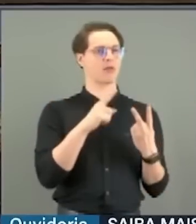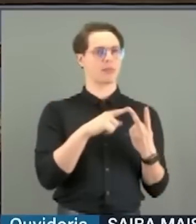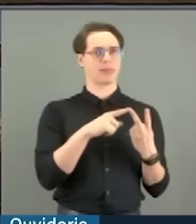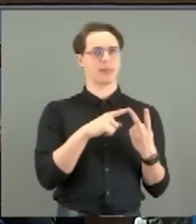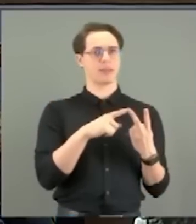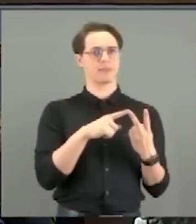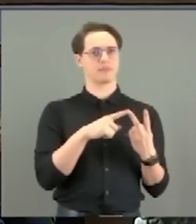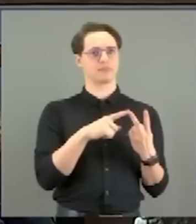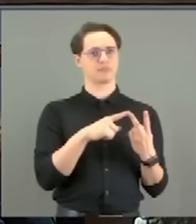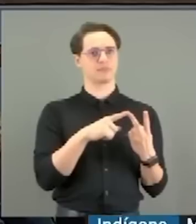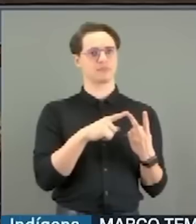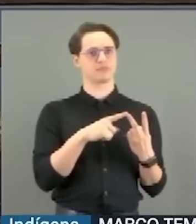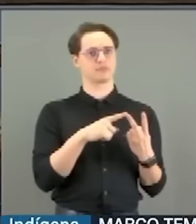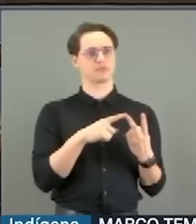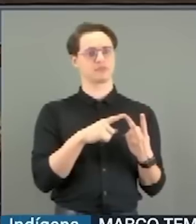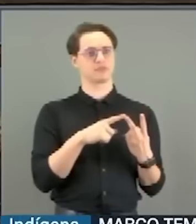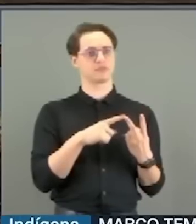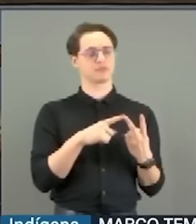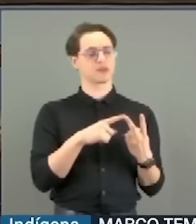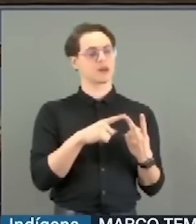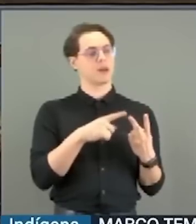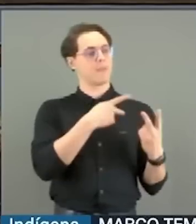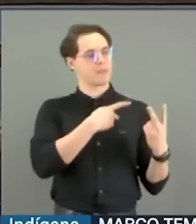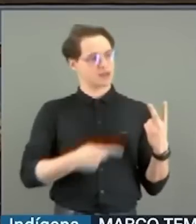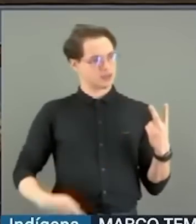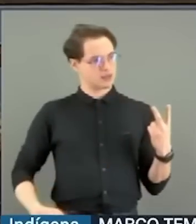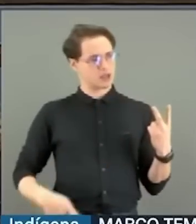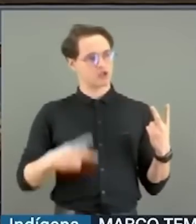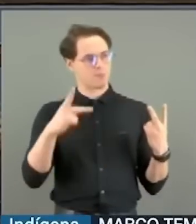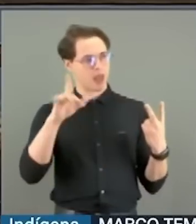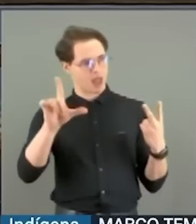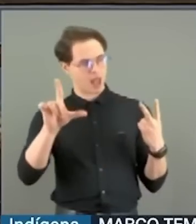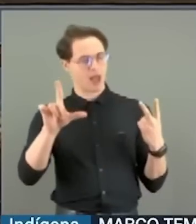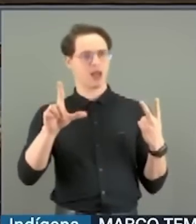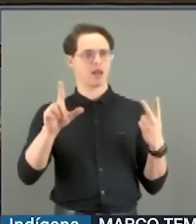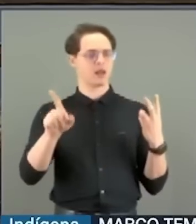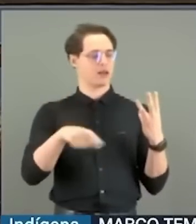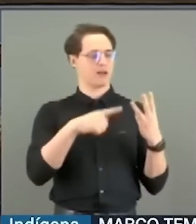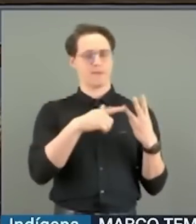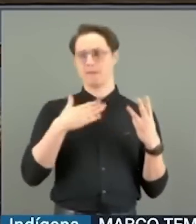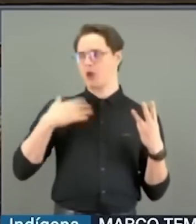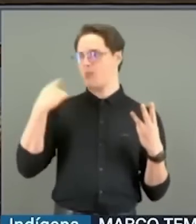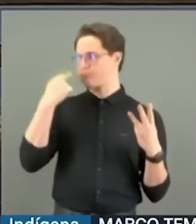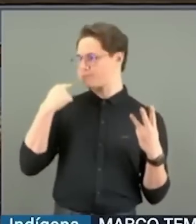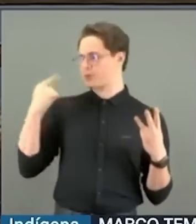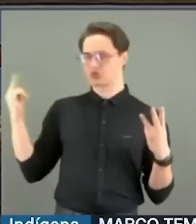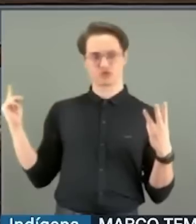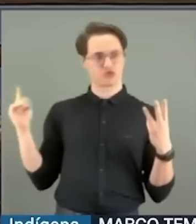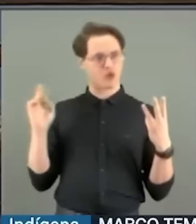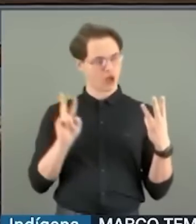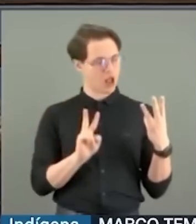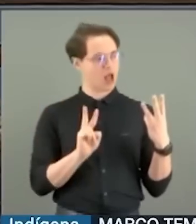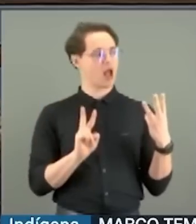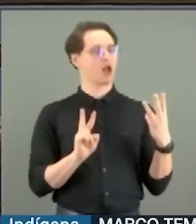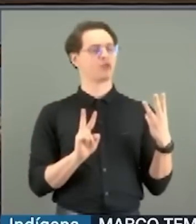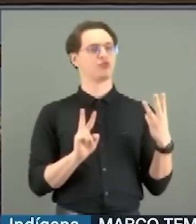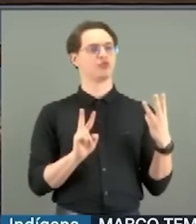Ela disse. Sim. Está o nome dela, exato. Presidente do PL. Os meus advogados.